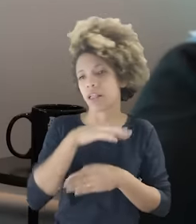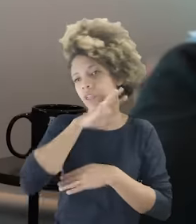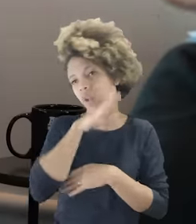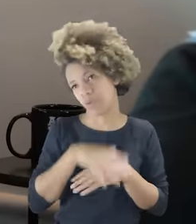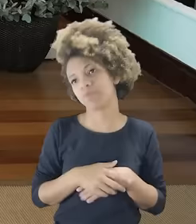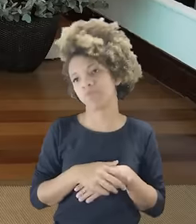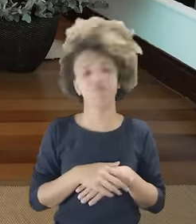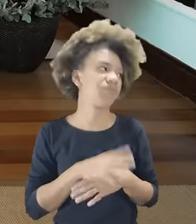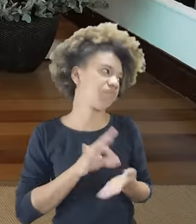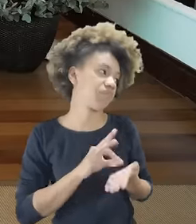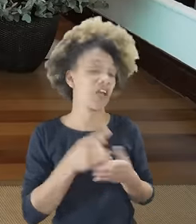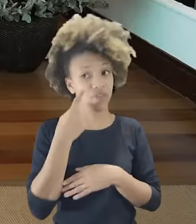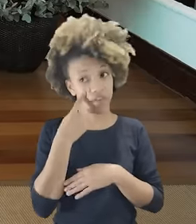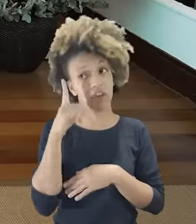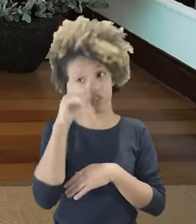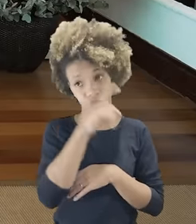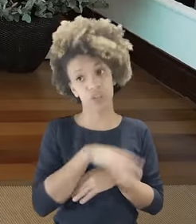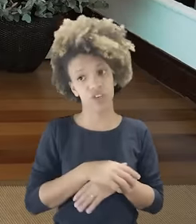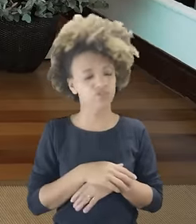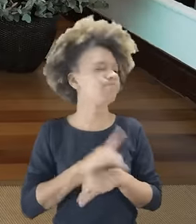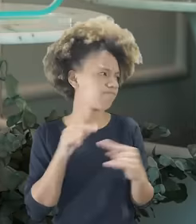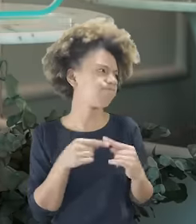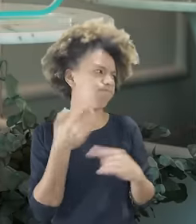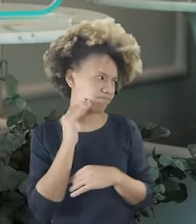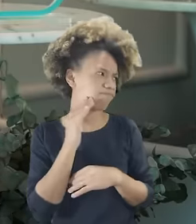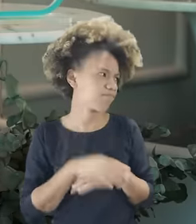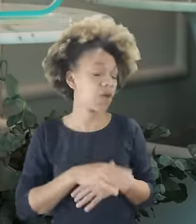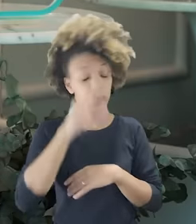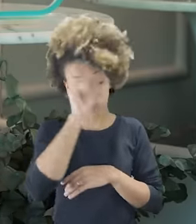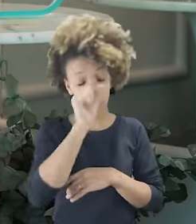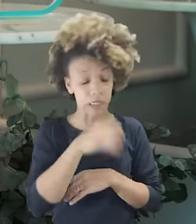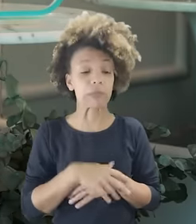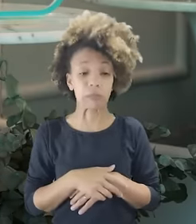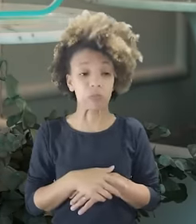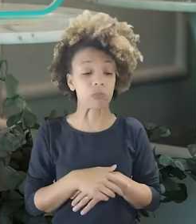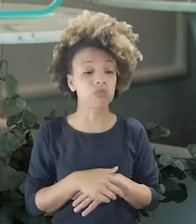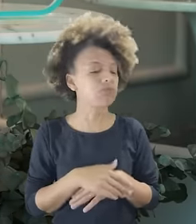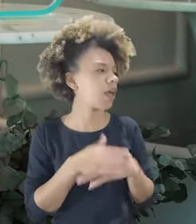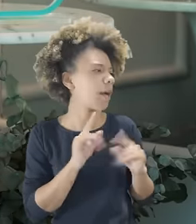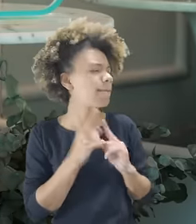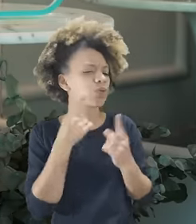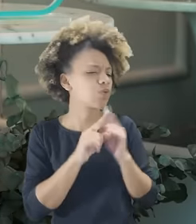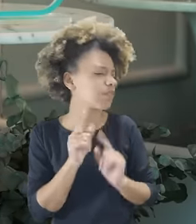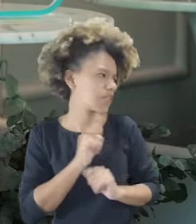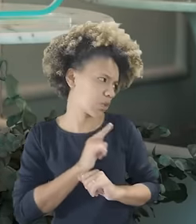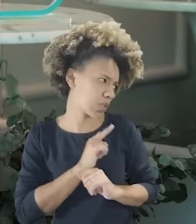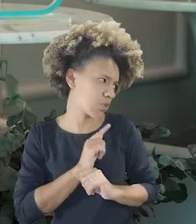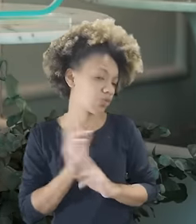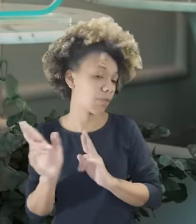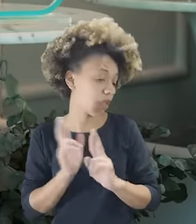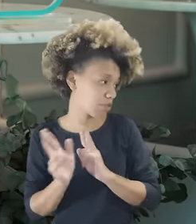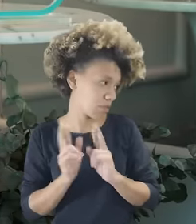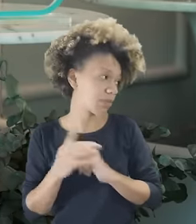um leão é exatamente aí ela vai ver a dificuldade eu tô aprendendo assim é dúvidas que eu tenho aqui